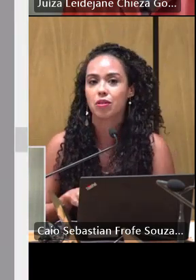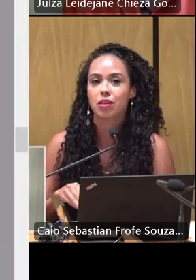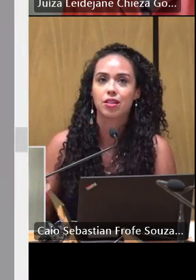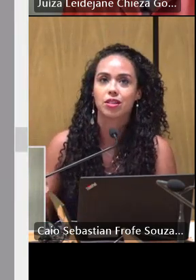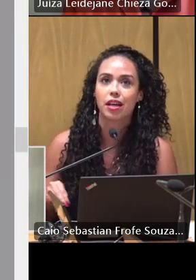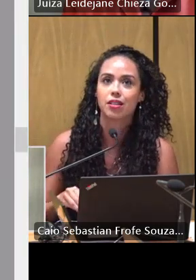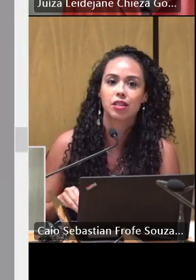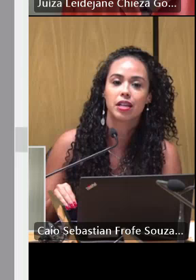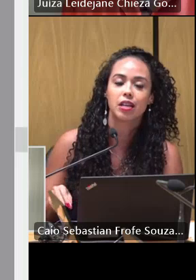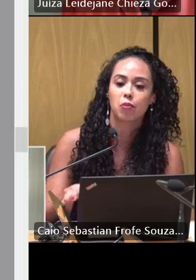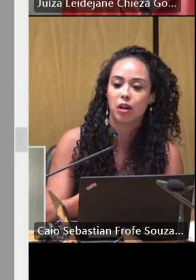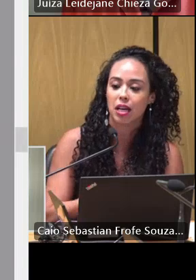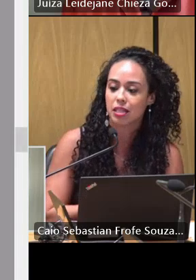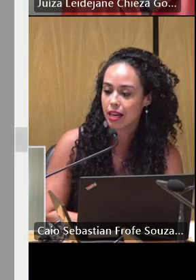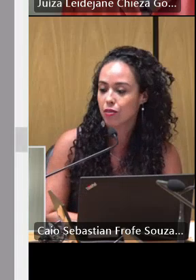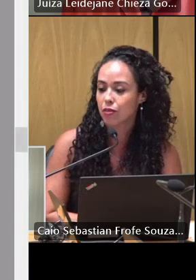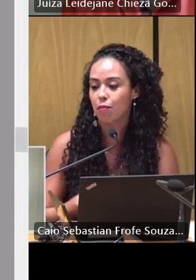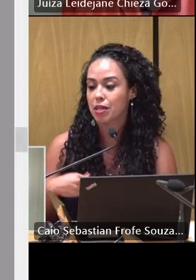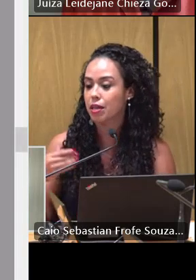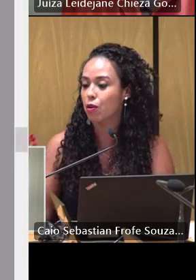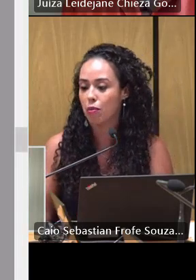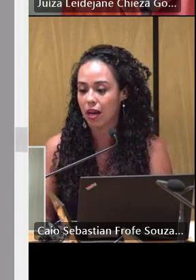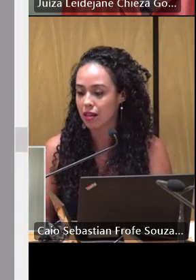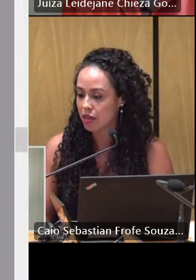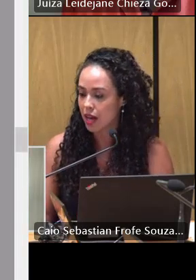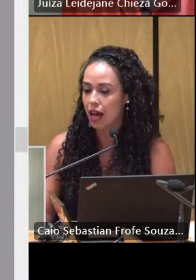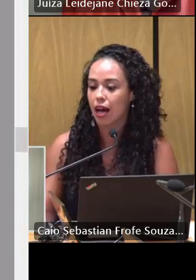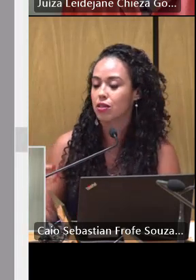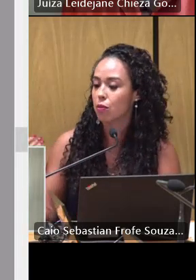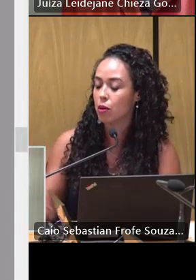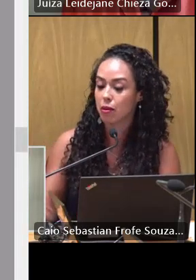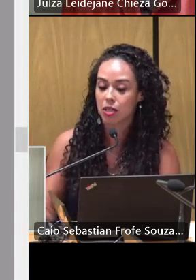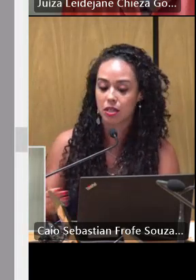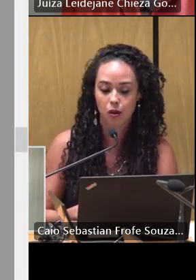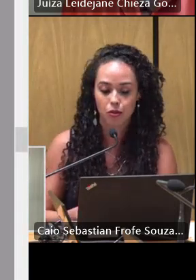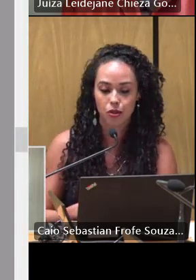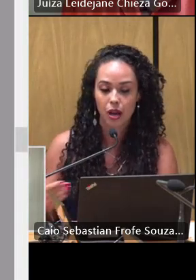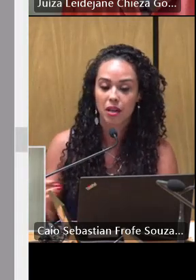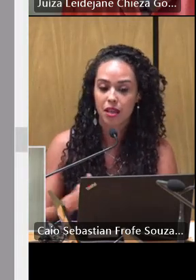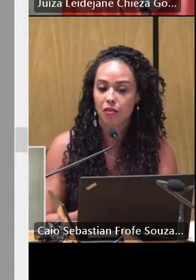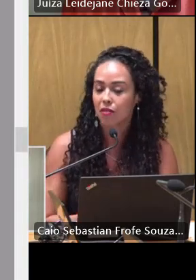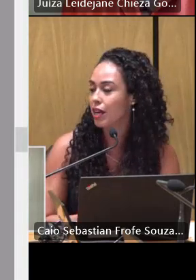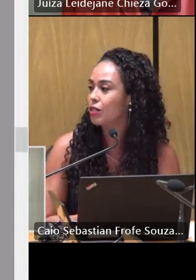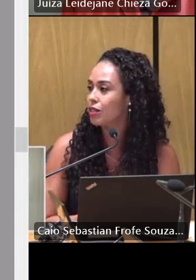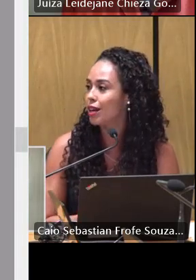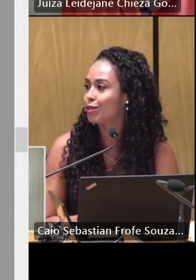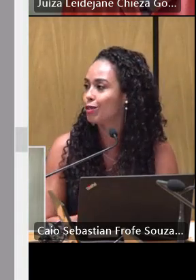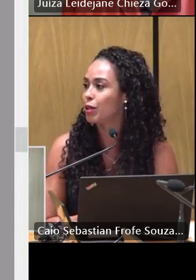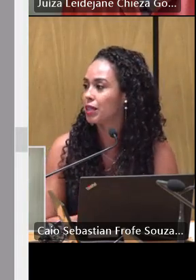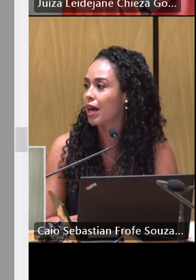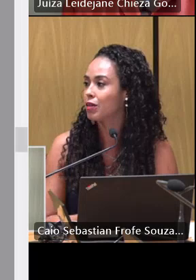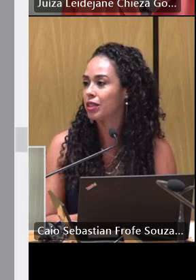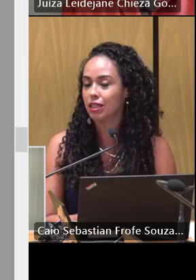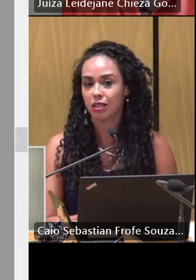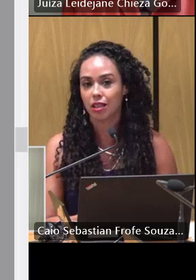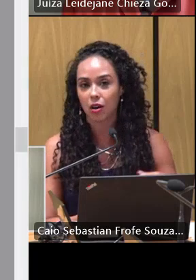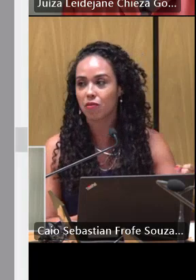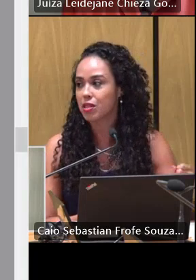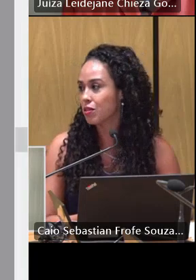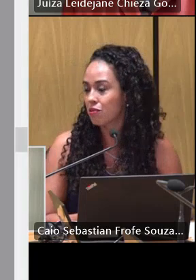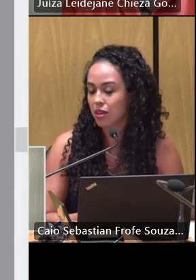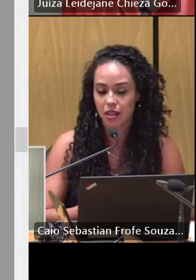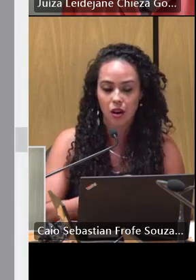ou seja aqueles que iam pro lazareto né para ser recuperar da viagem né com problemas de saúde passava à frente né do cemitério ou seja